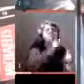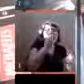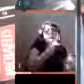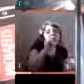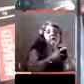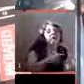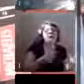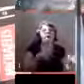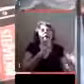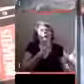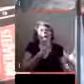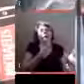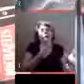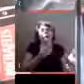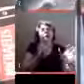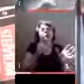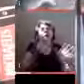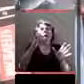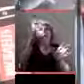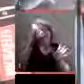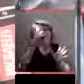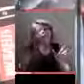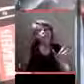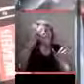do ponto de vista